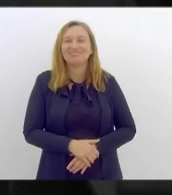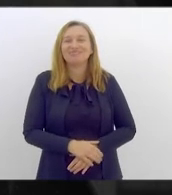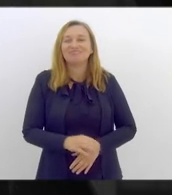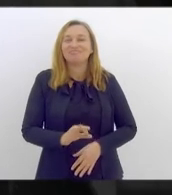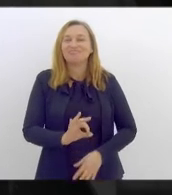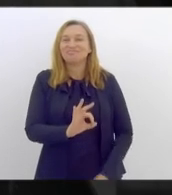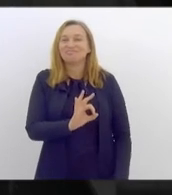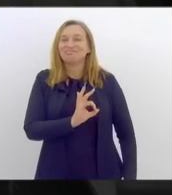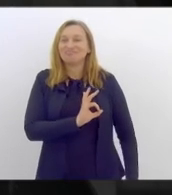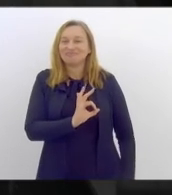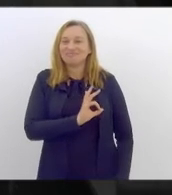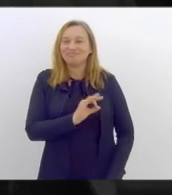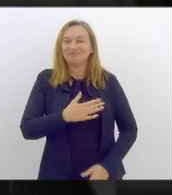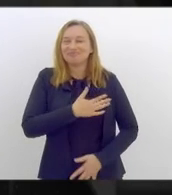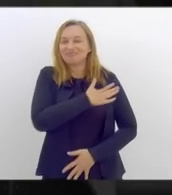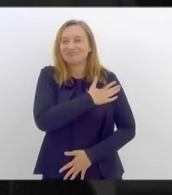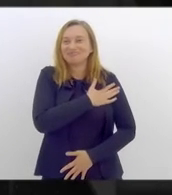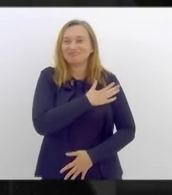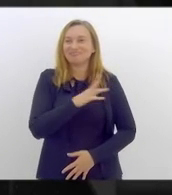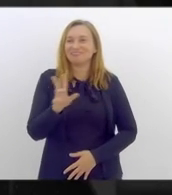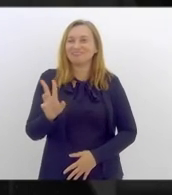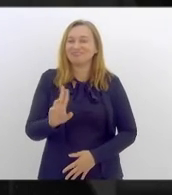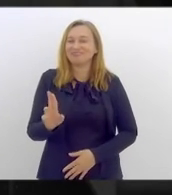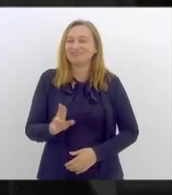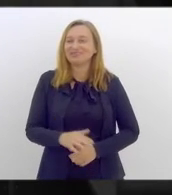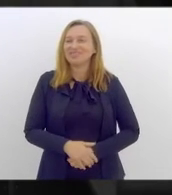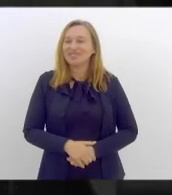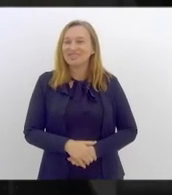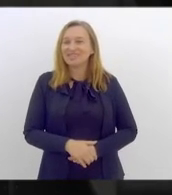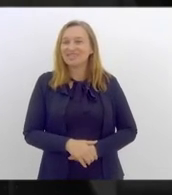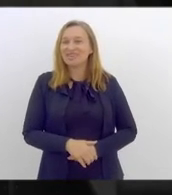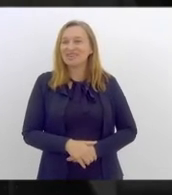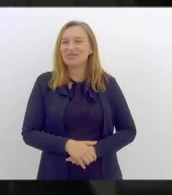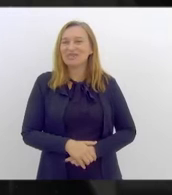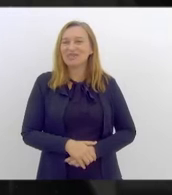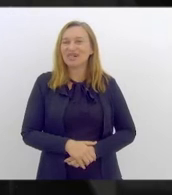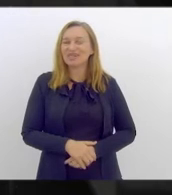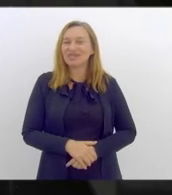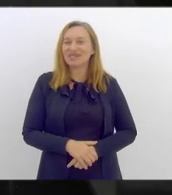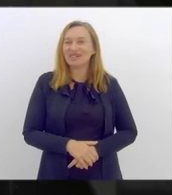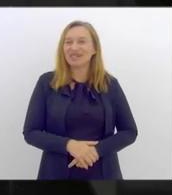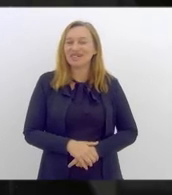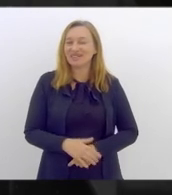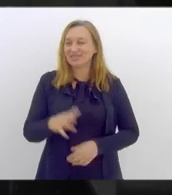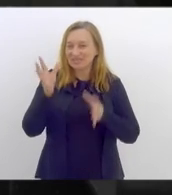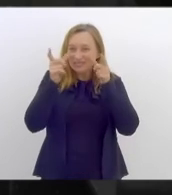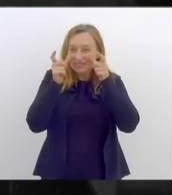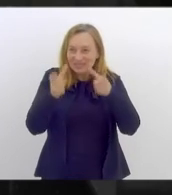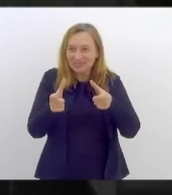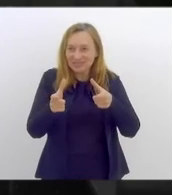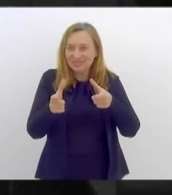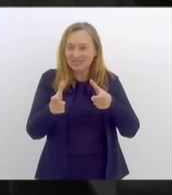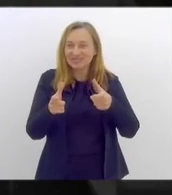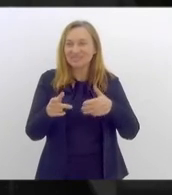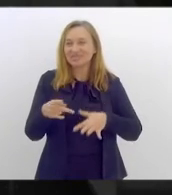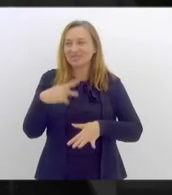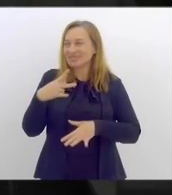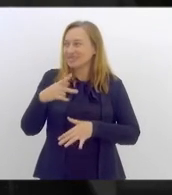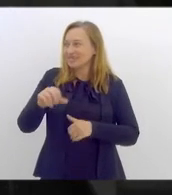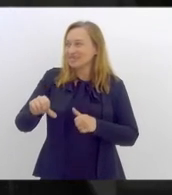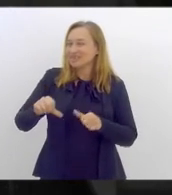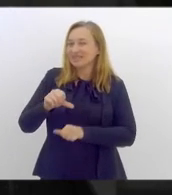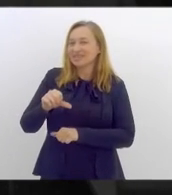Militar o seu nome não foi dito aqui nem é importante o nome da Major não se trata disso mas me chama atenção a contradição quer dizer